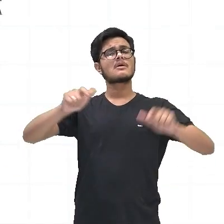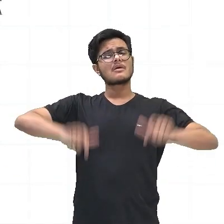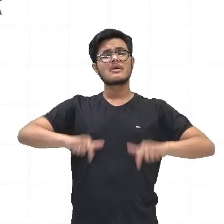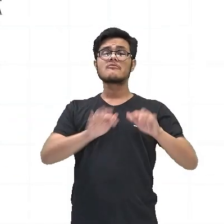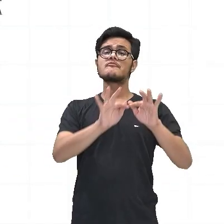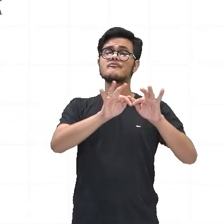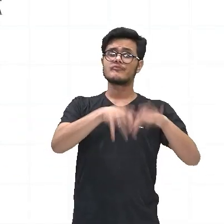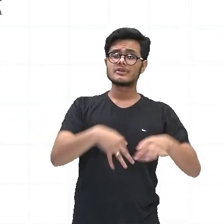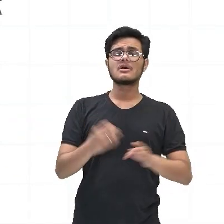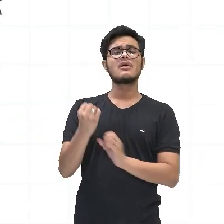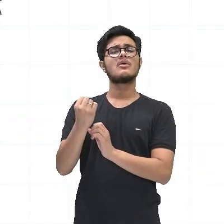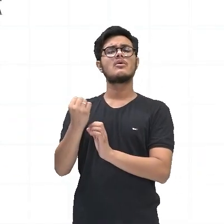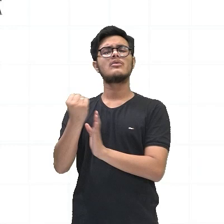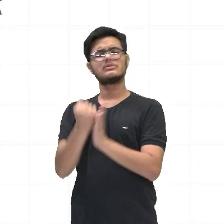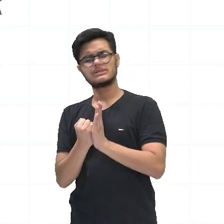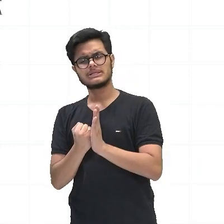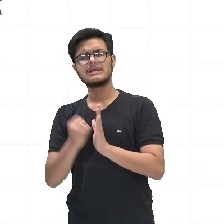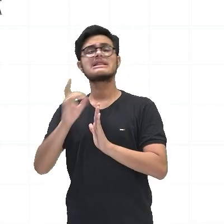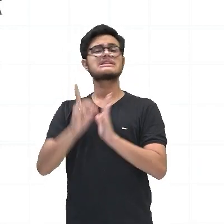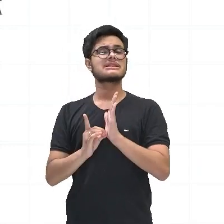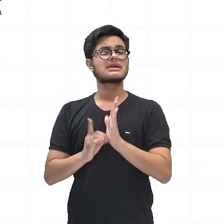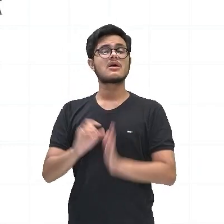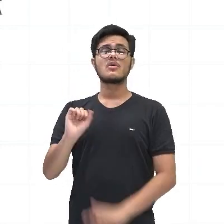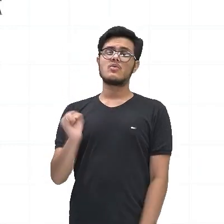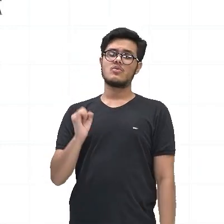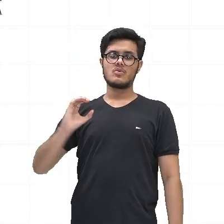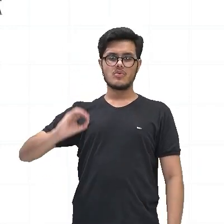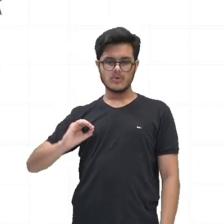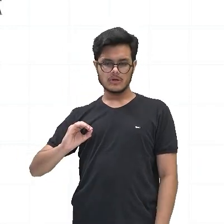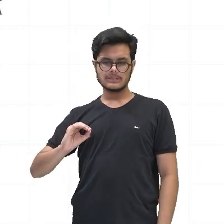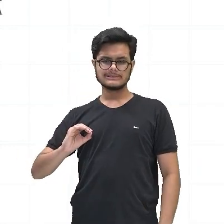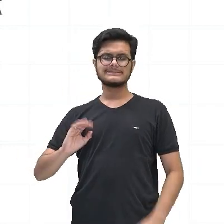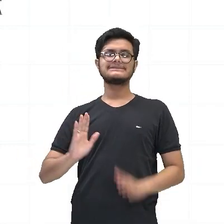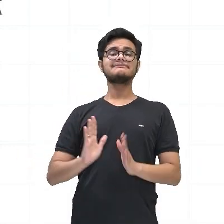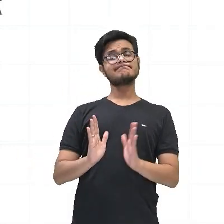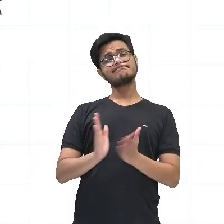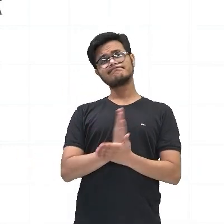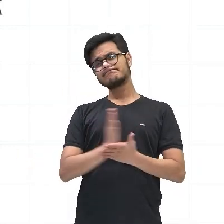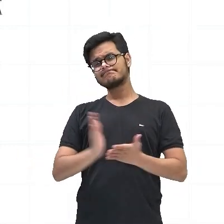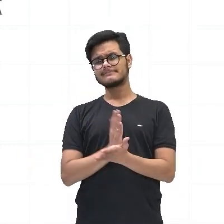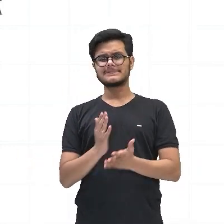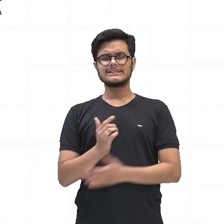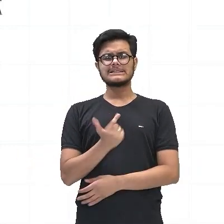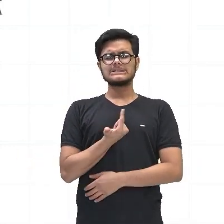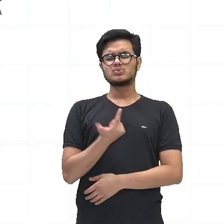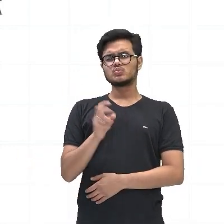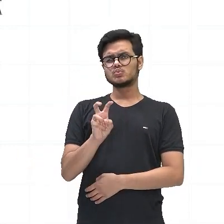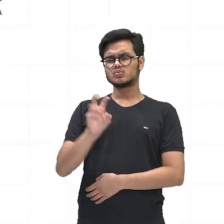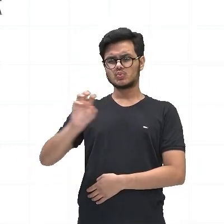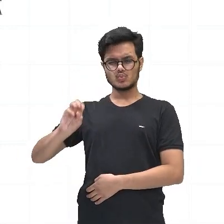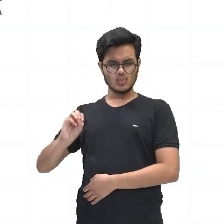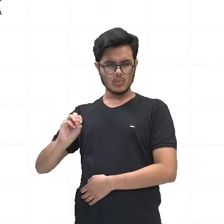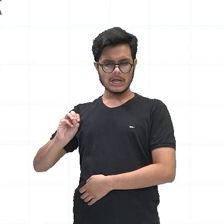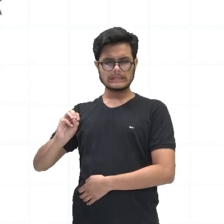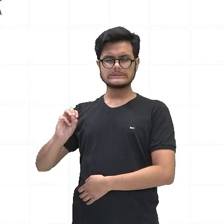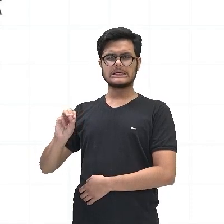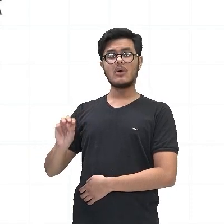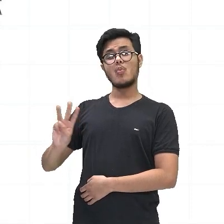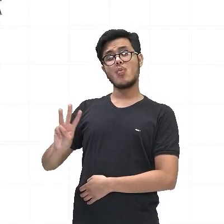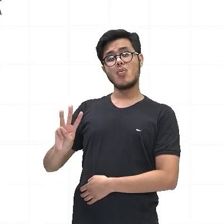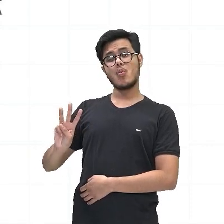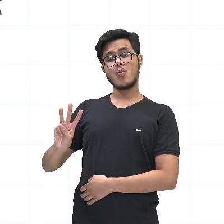da década de 80 e ela produz aí um pouco menos da metade de 250 megawatts da